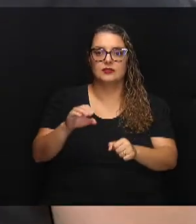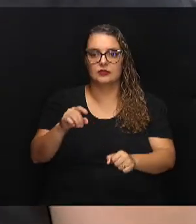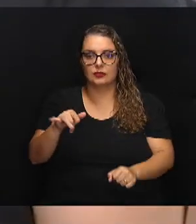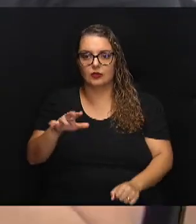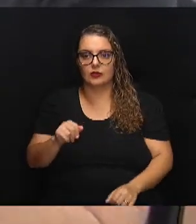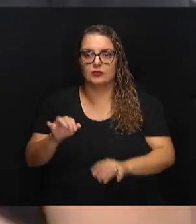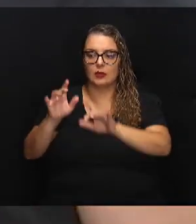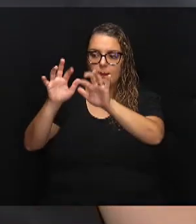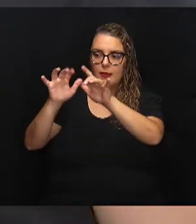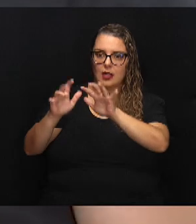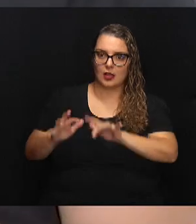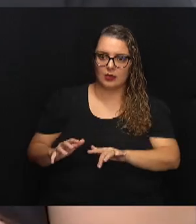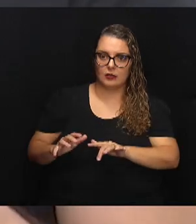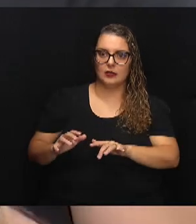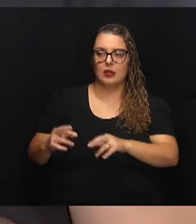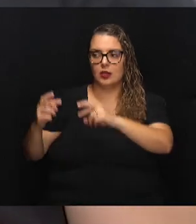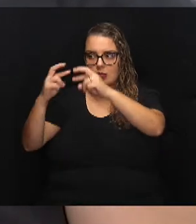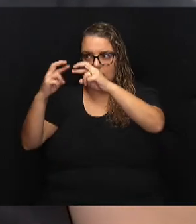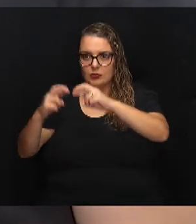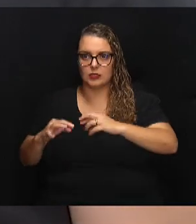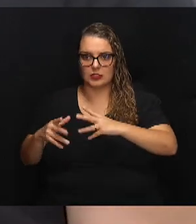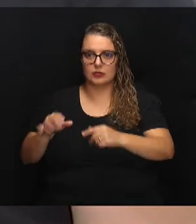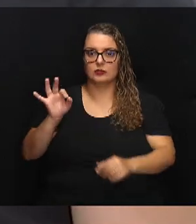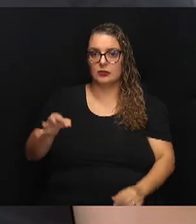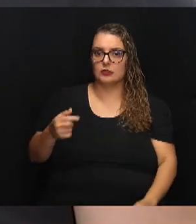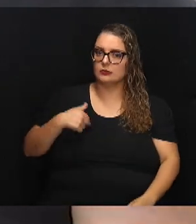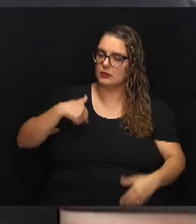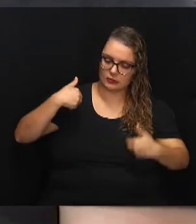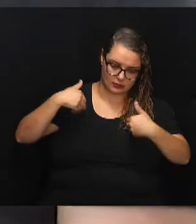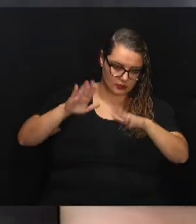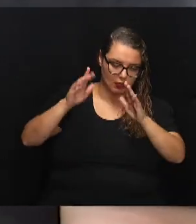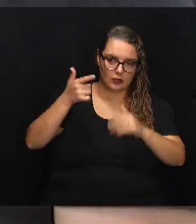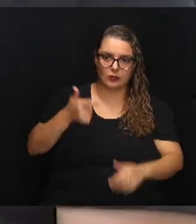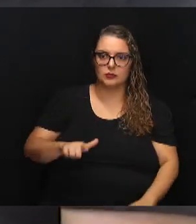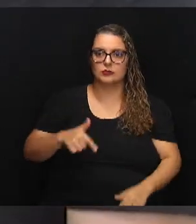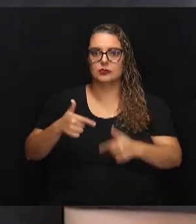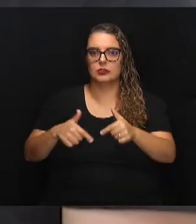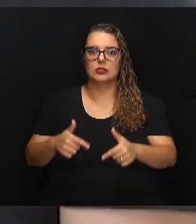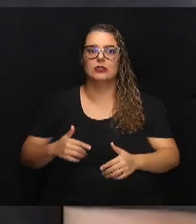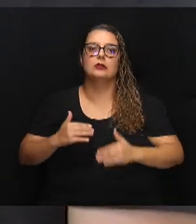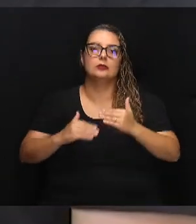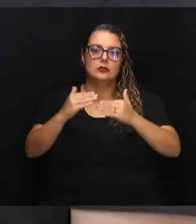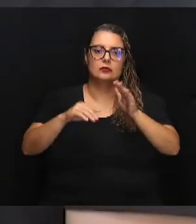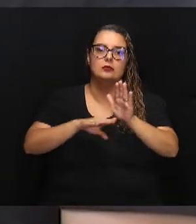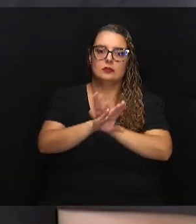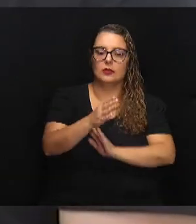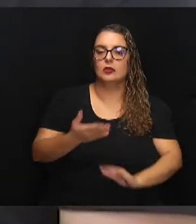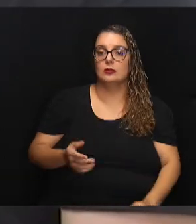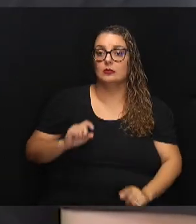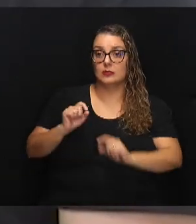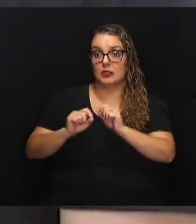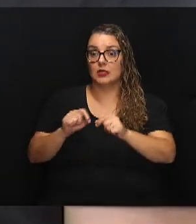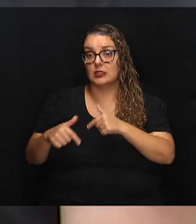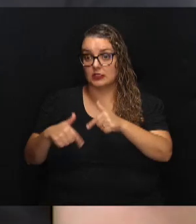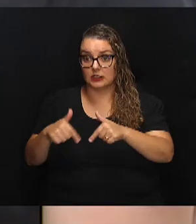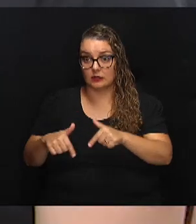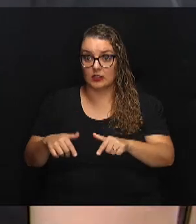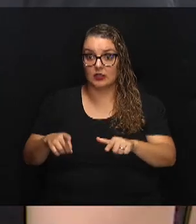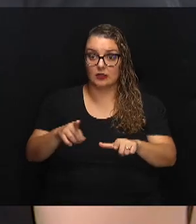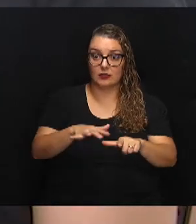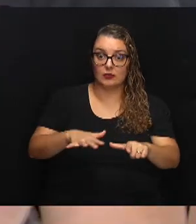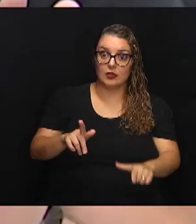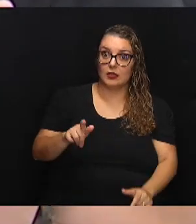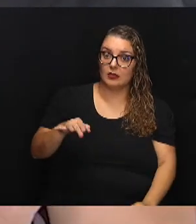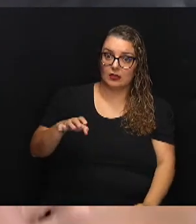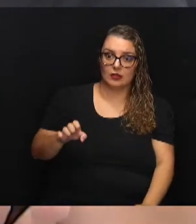já preenche o código, dá uma conferida se está tudo certo e vamos embora. Né? Então está evoluindo muito. Então para quem trabalha com game design, sempre vai estar